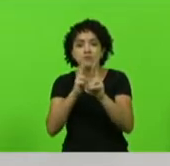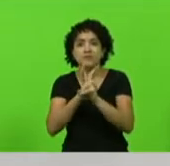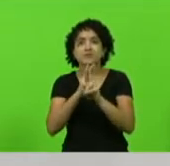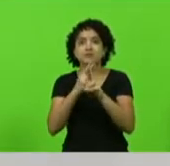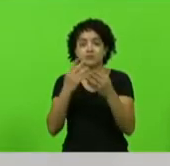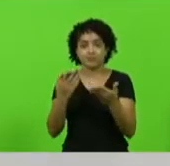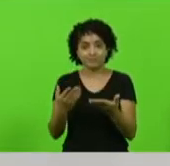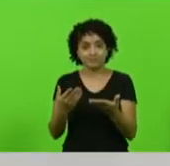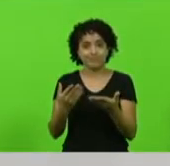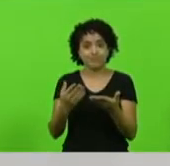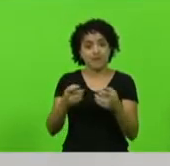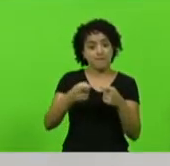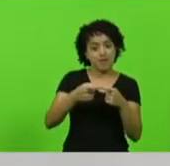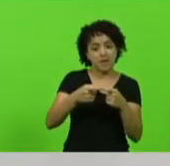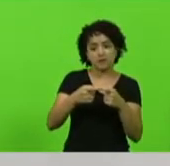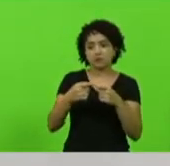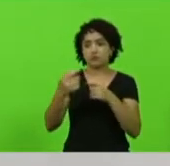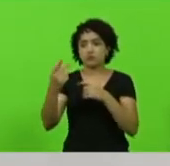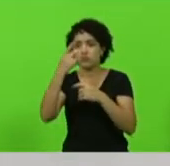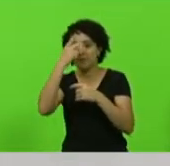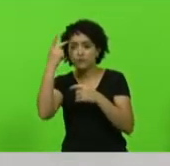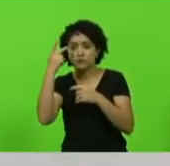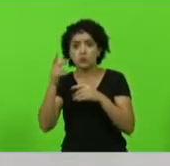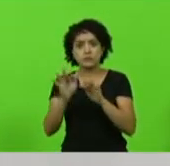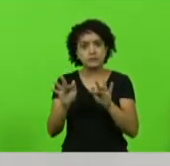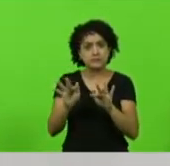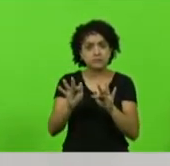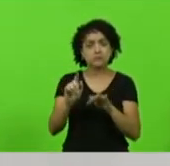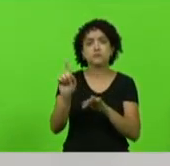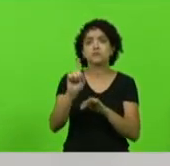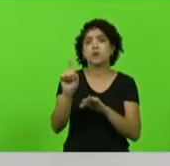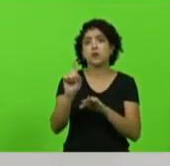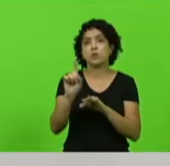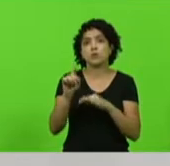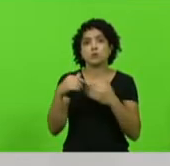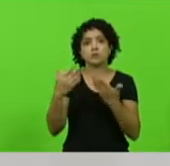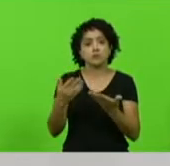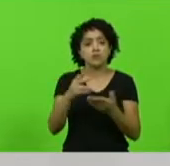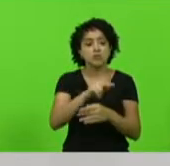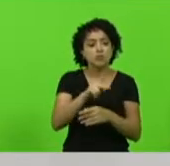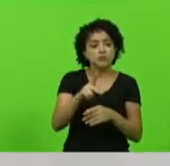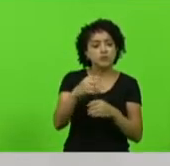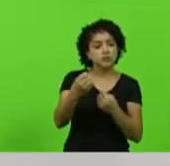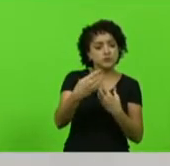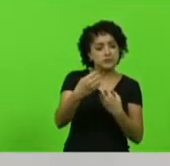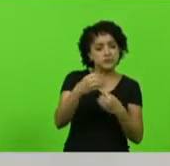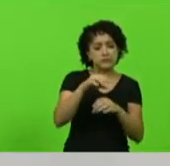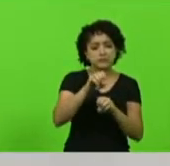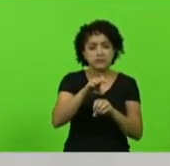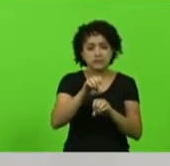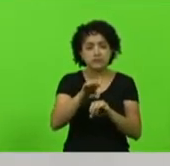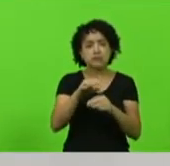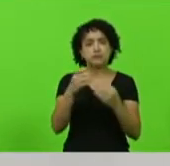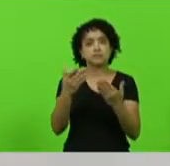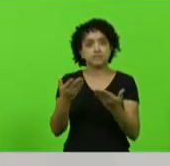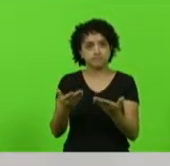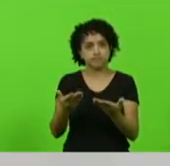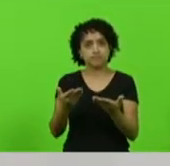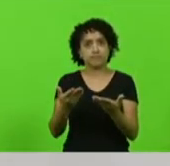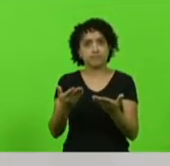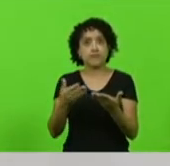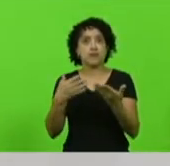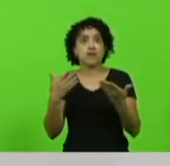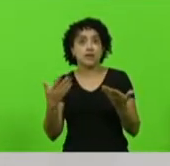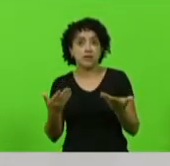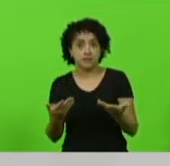que não é uma coisa tão simples. Não é algo que o professor ensina. Ele, sim, fala as